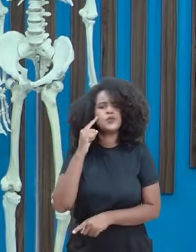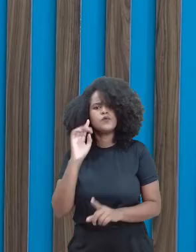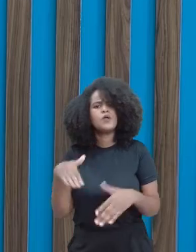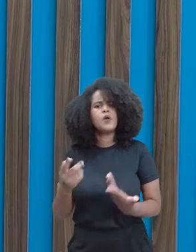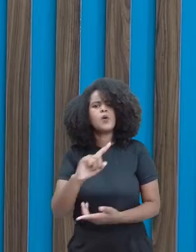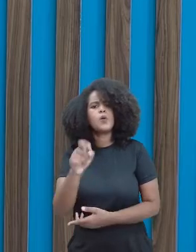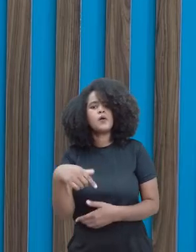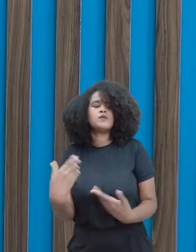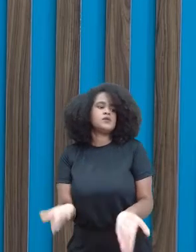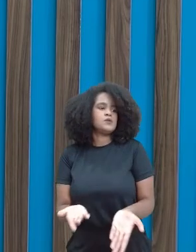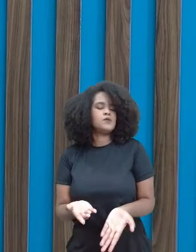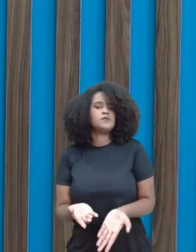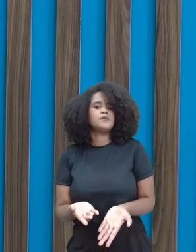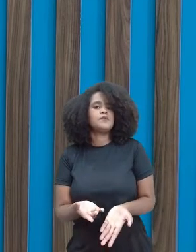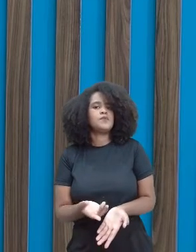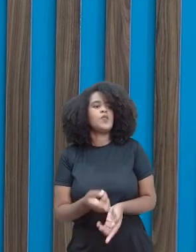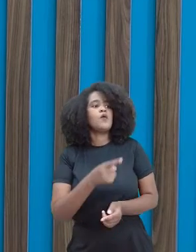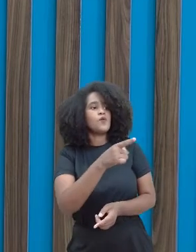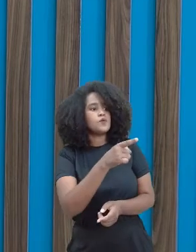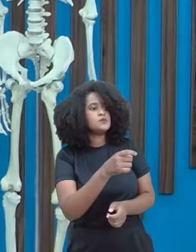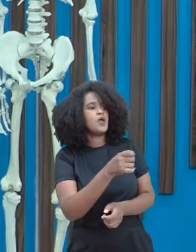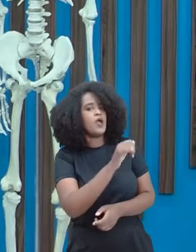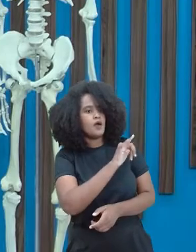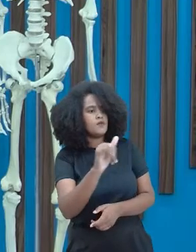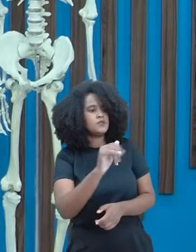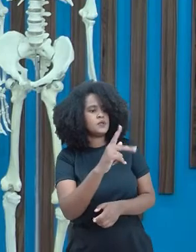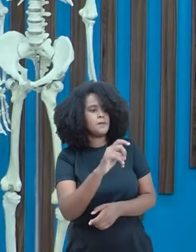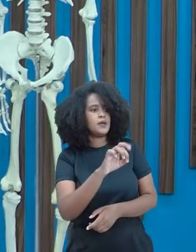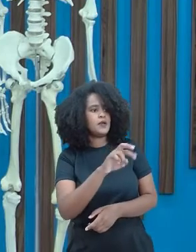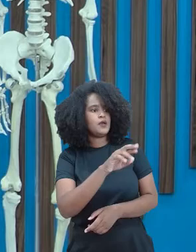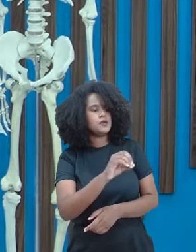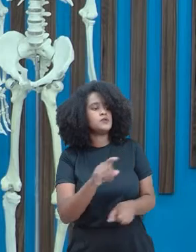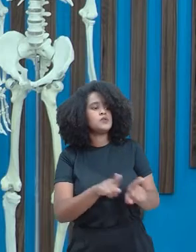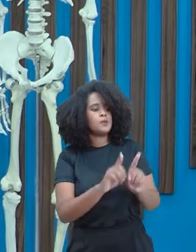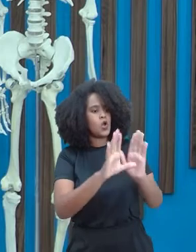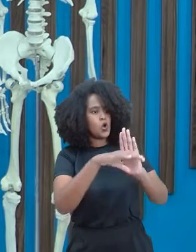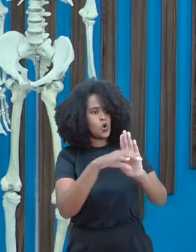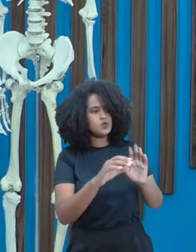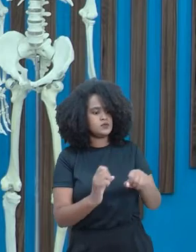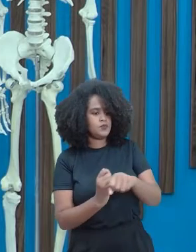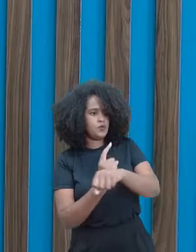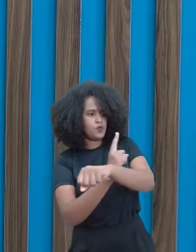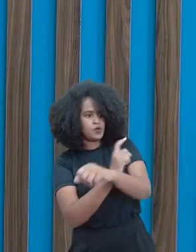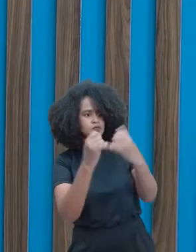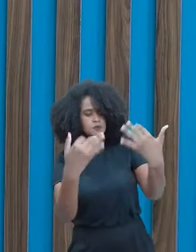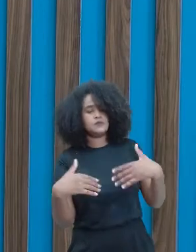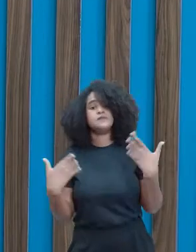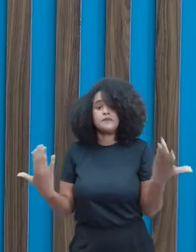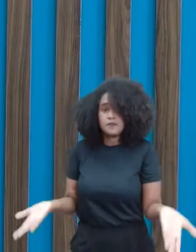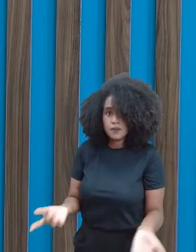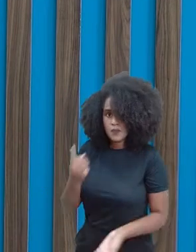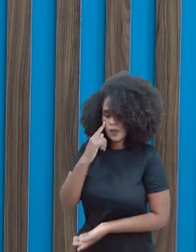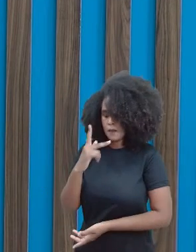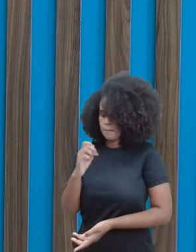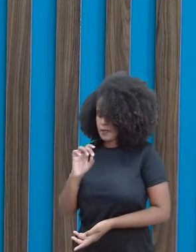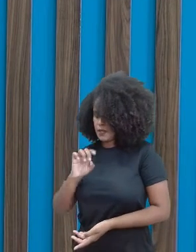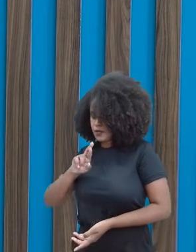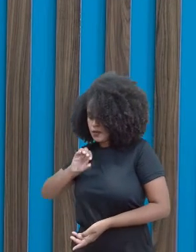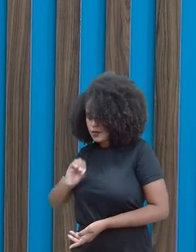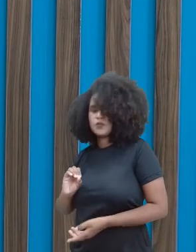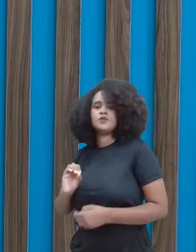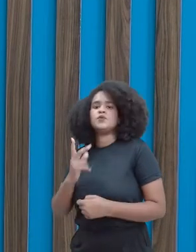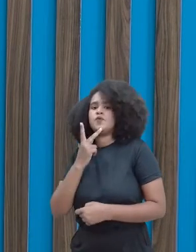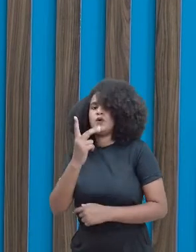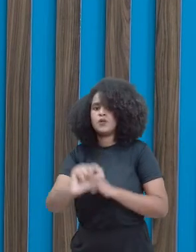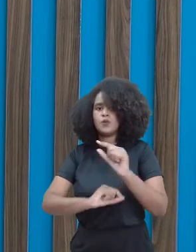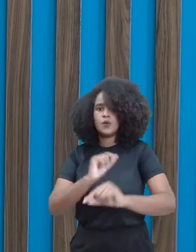dele. Então, depois que você conversar aí sobre Pedro, fala também aí sobre esse conceito de evolução. Bem, gente, Pedro, na aula passada, ele